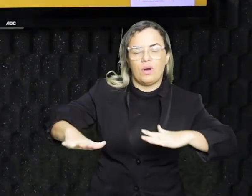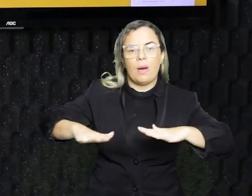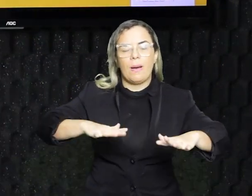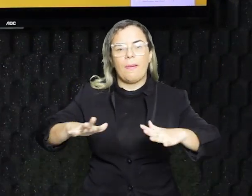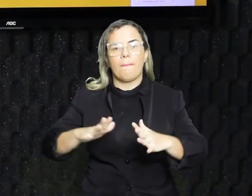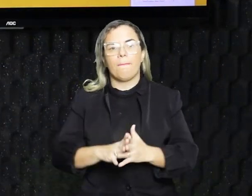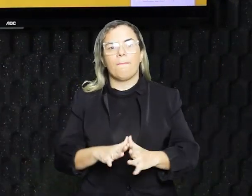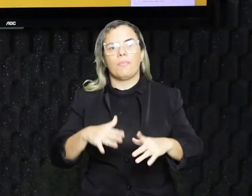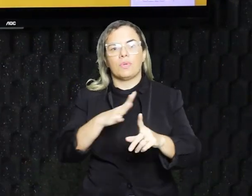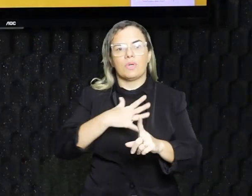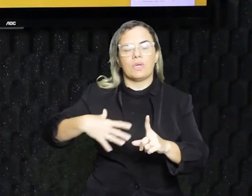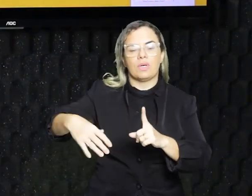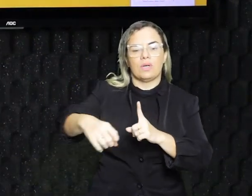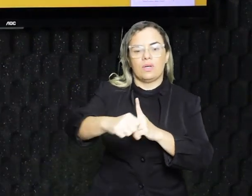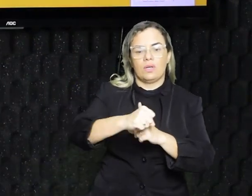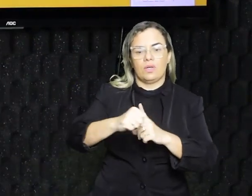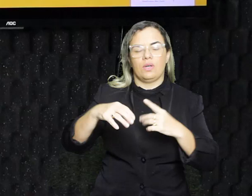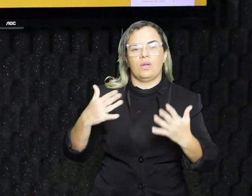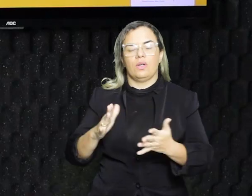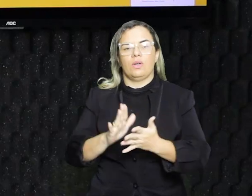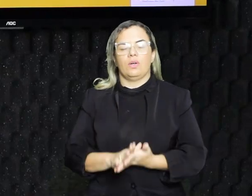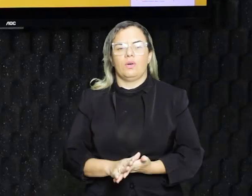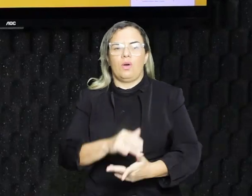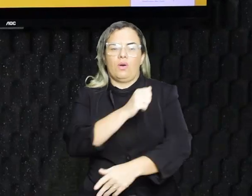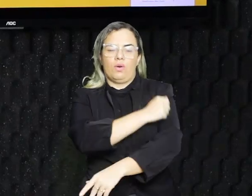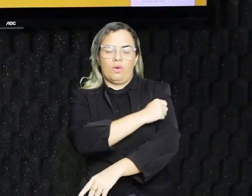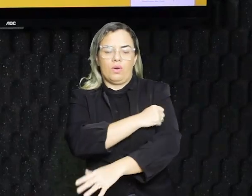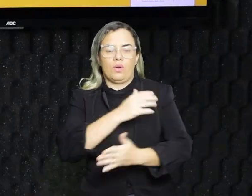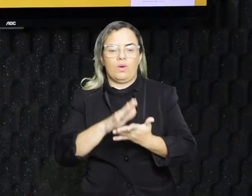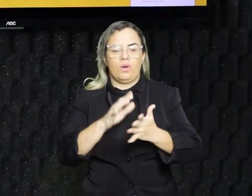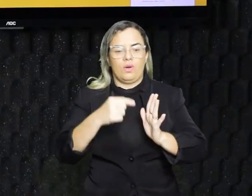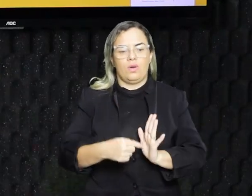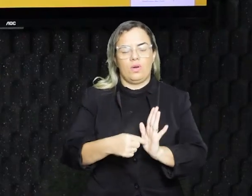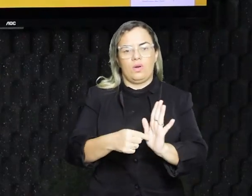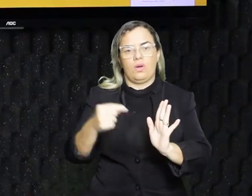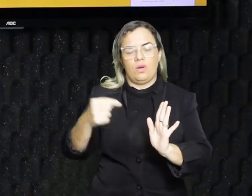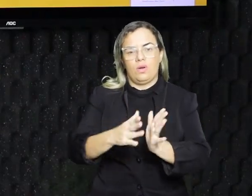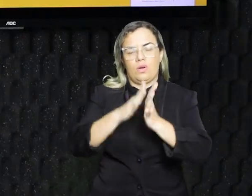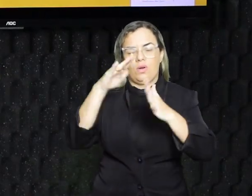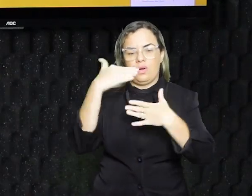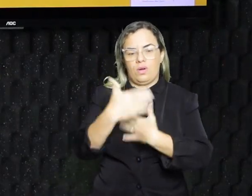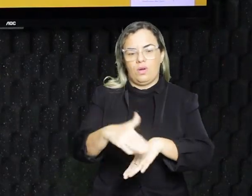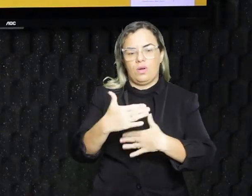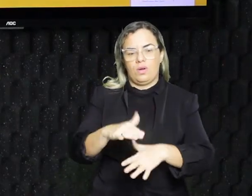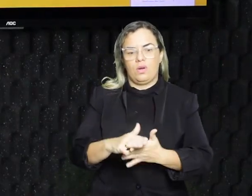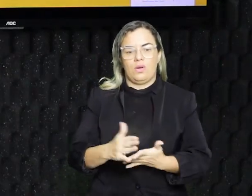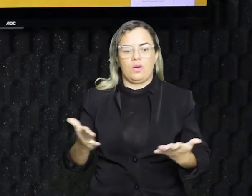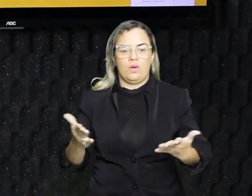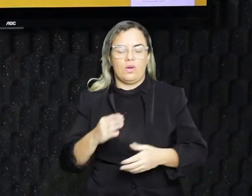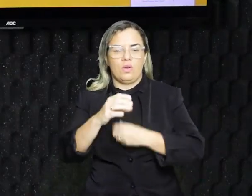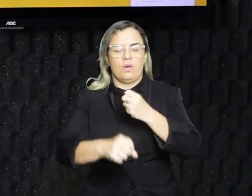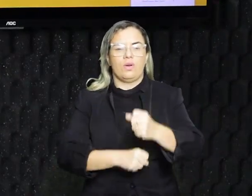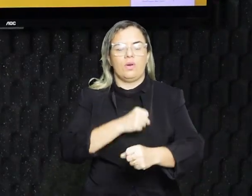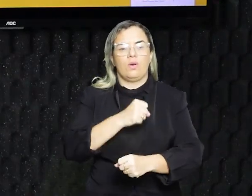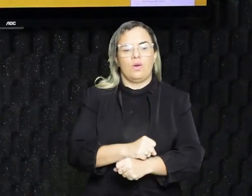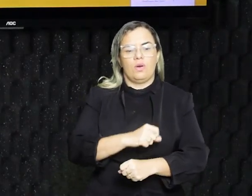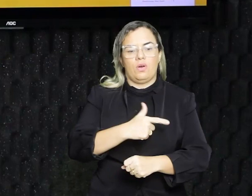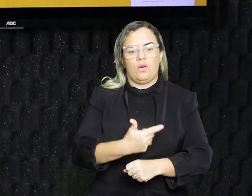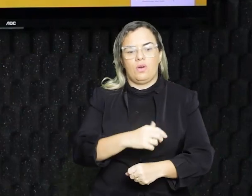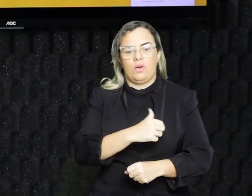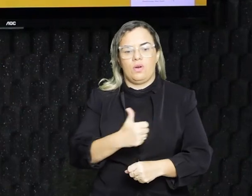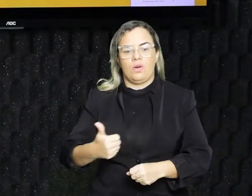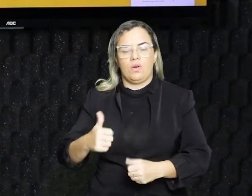dinâmica das populações, meu estudante. E eu te trouxe uma questão recente, uma questão do Enem 2021,